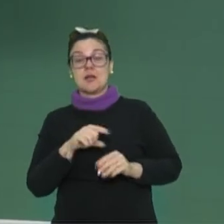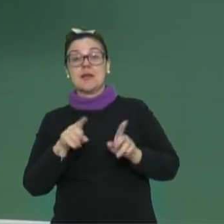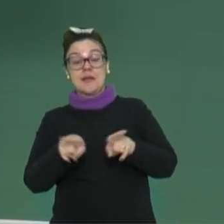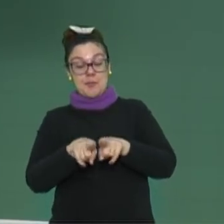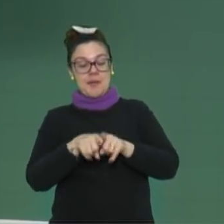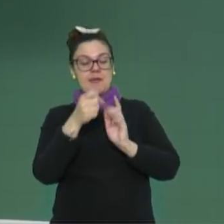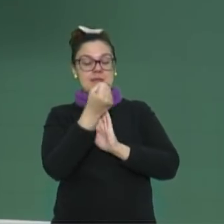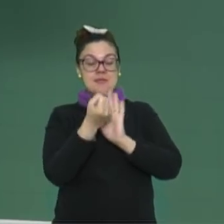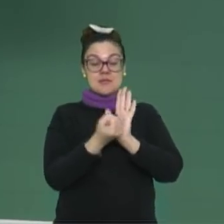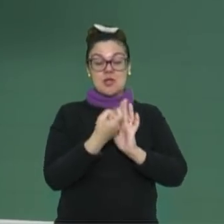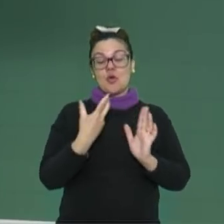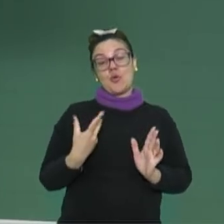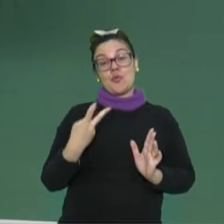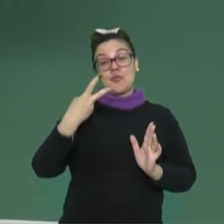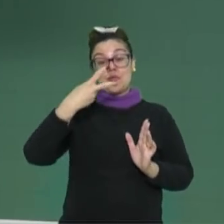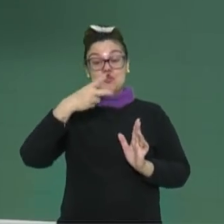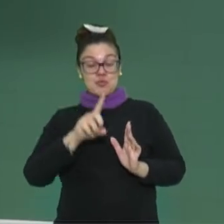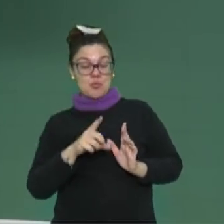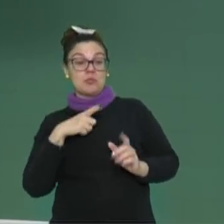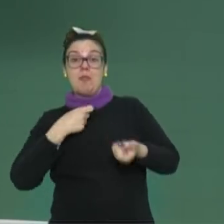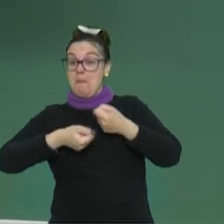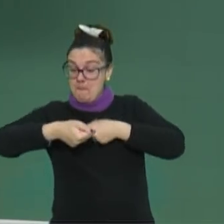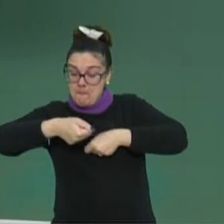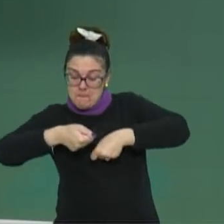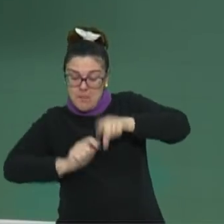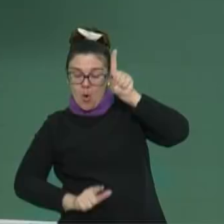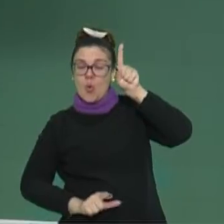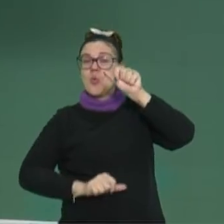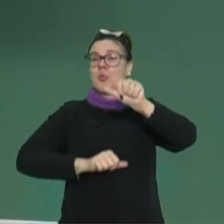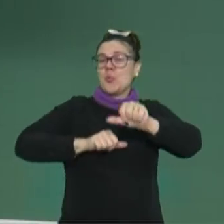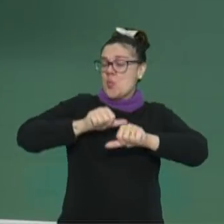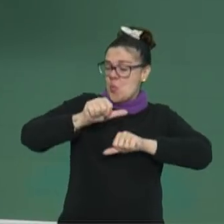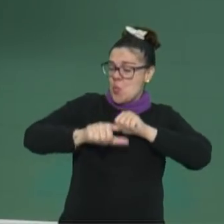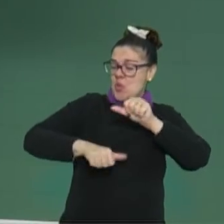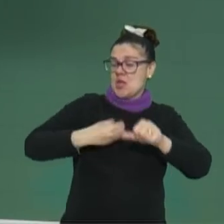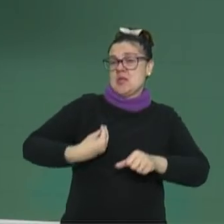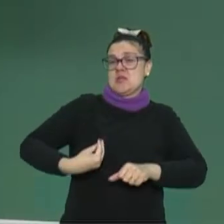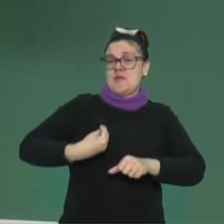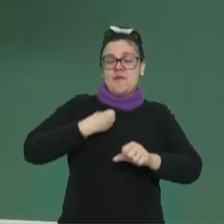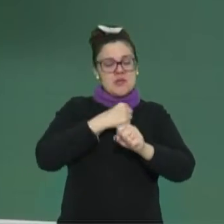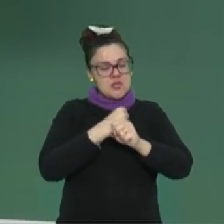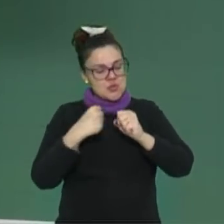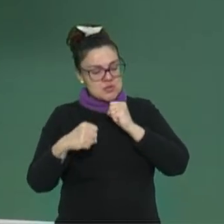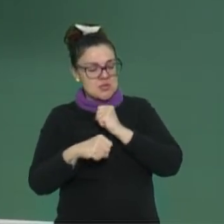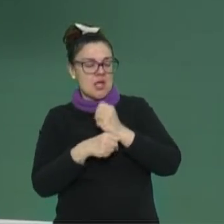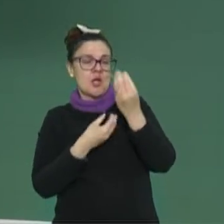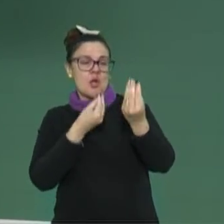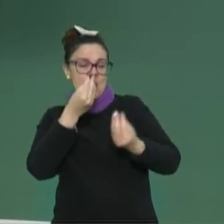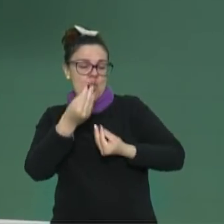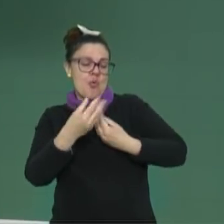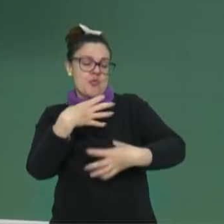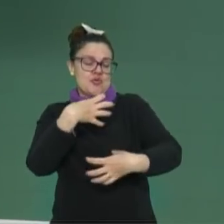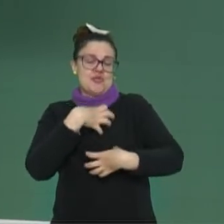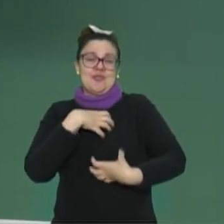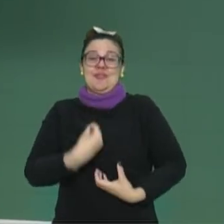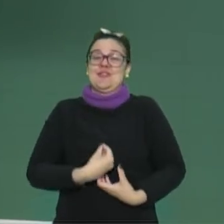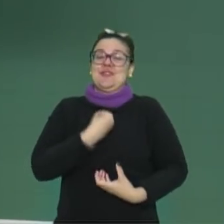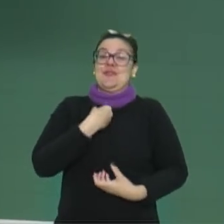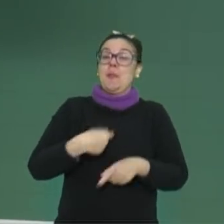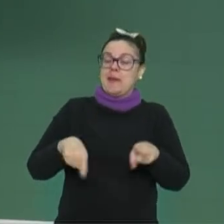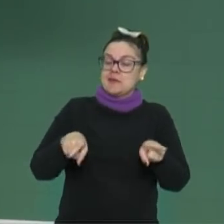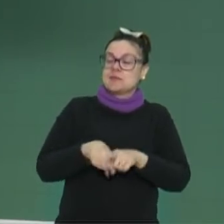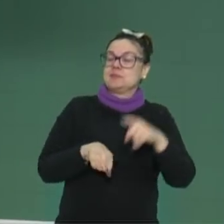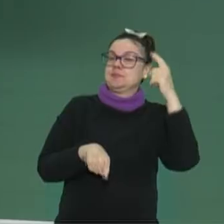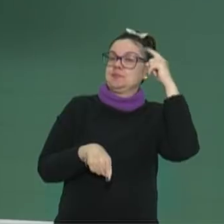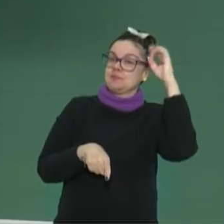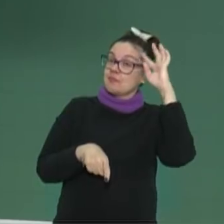século XXI, houveram transformações gigantescas. Ou seja, não só no jeito que a gente vive, mas como a gente